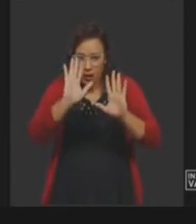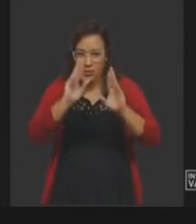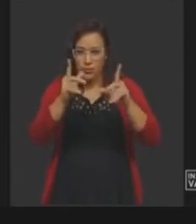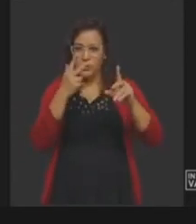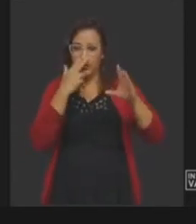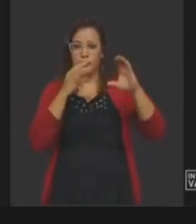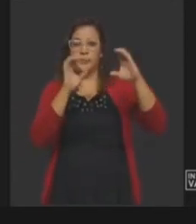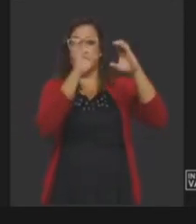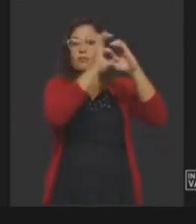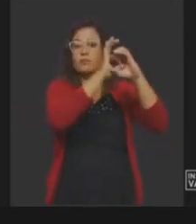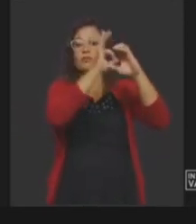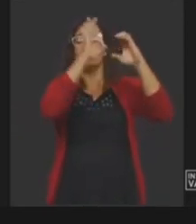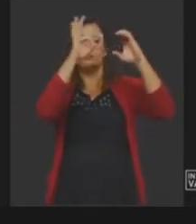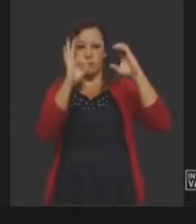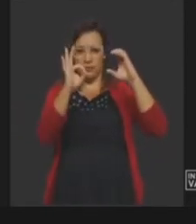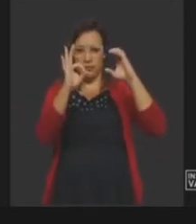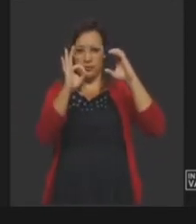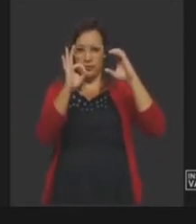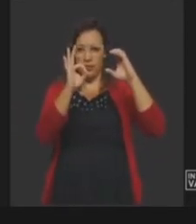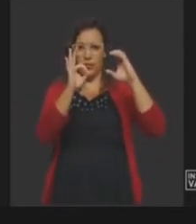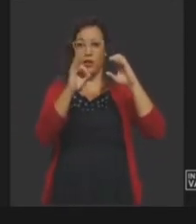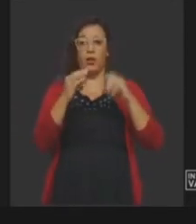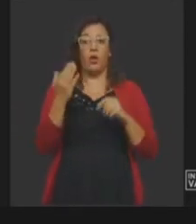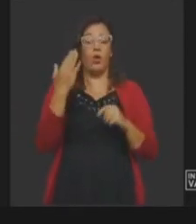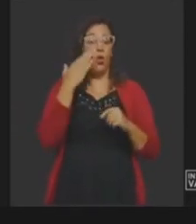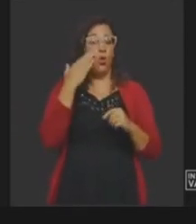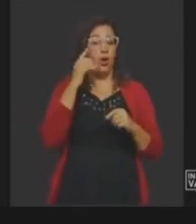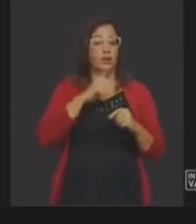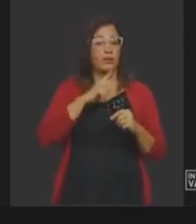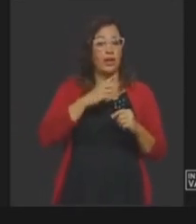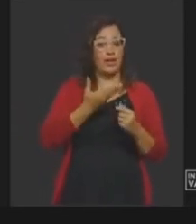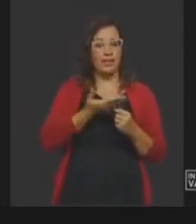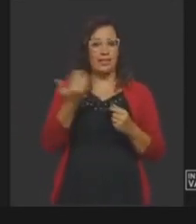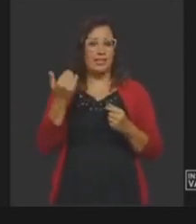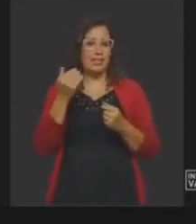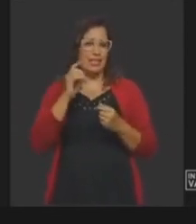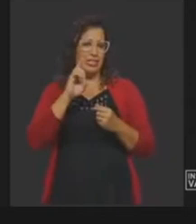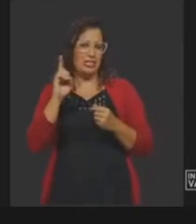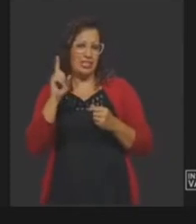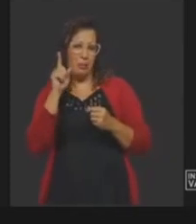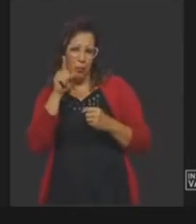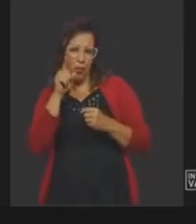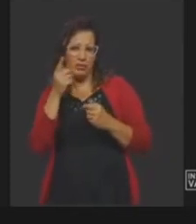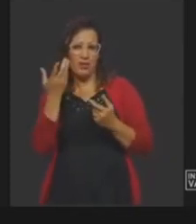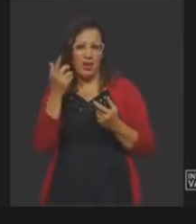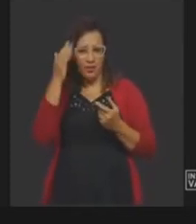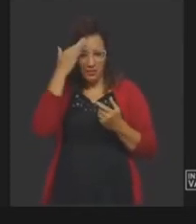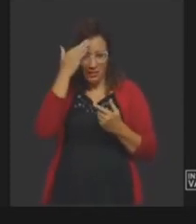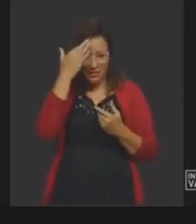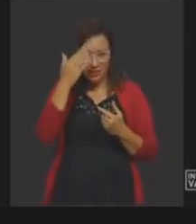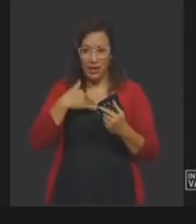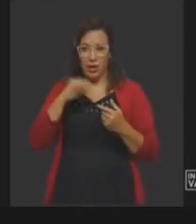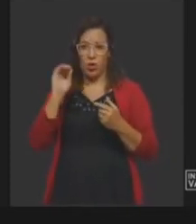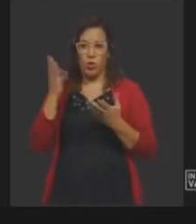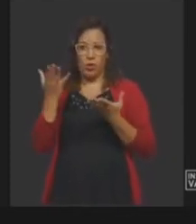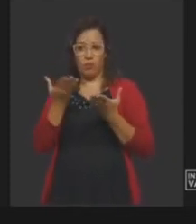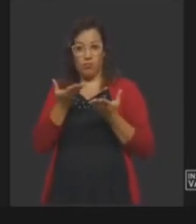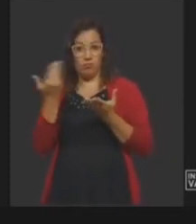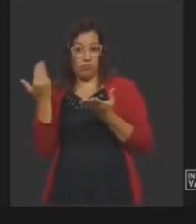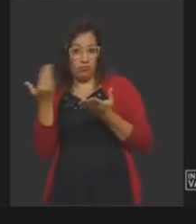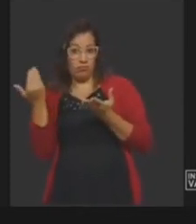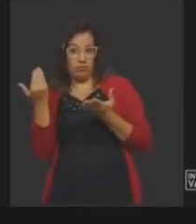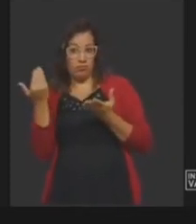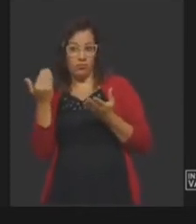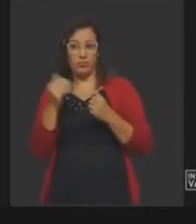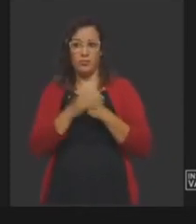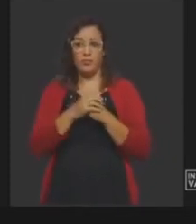pegou uma célula adulta, que está à direita da figura, é difícil de falar assim sem apontar, hein? Espero que você consiga acompanhar as setas.